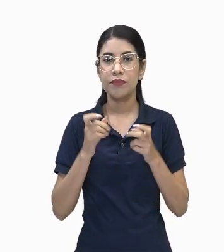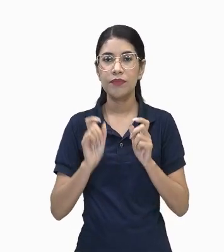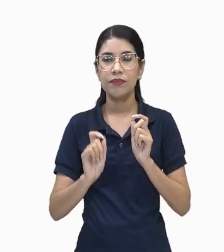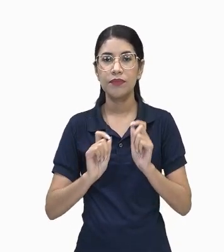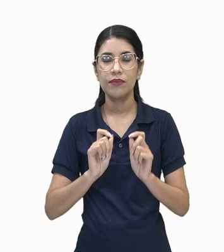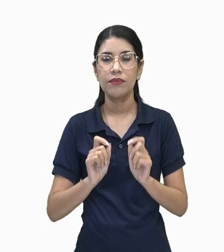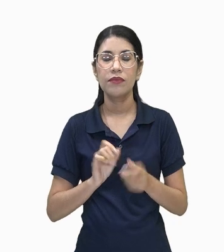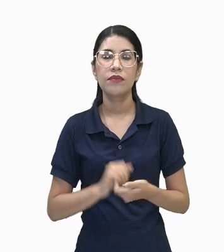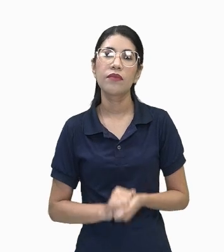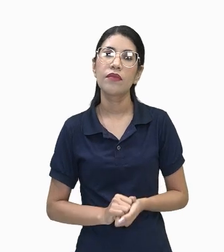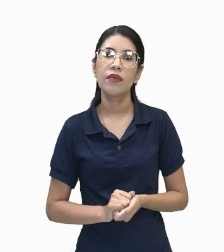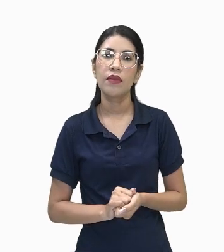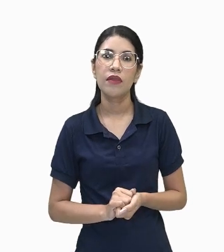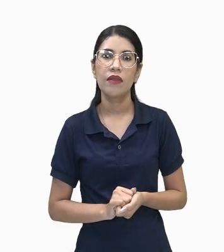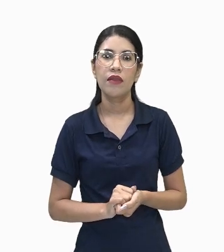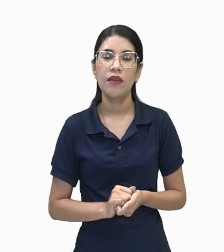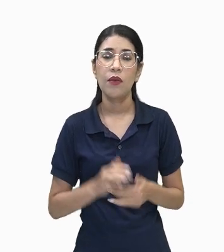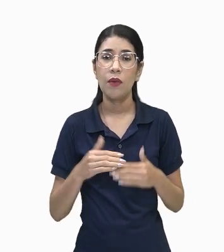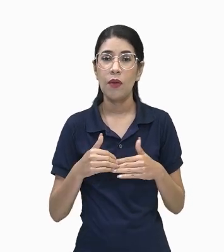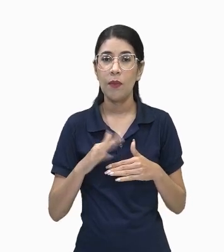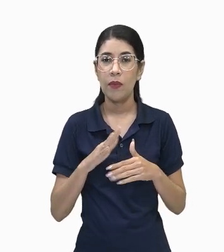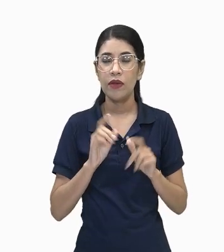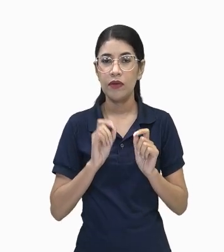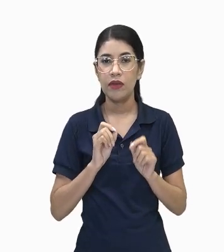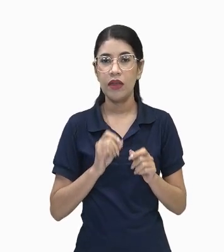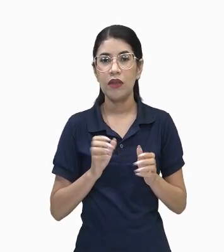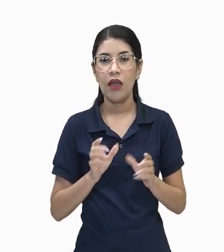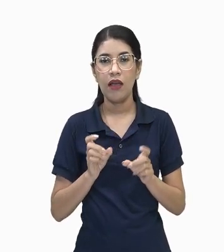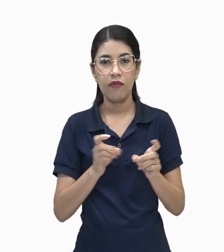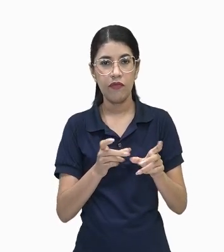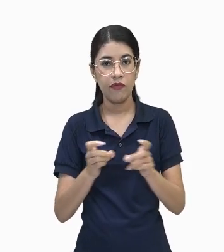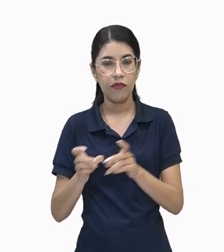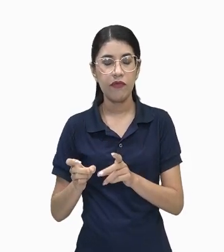essa intensificação, por assim dizer, do comércio